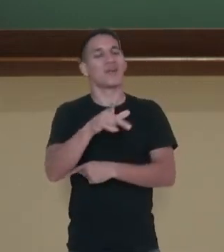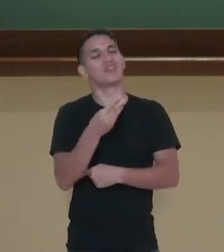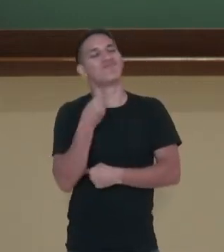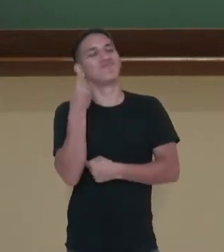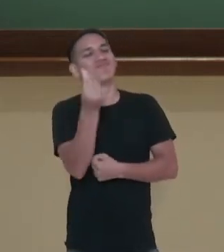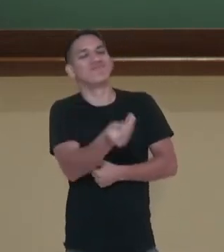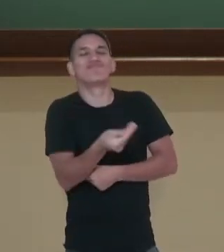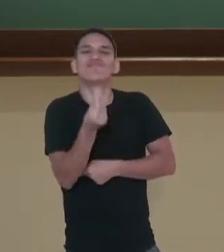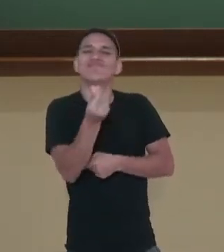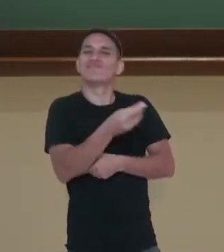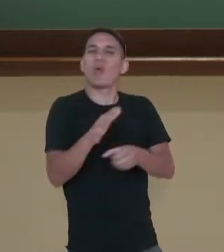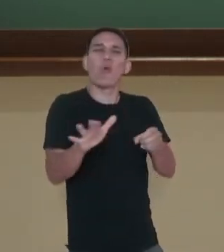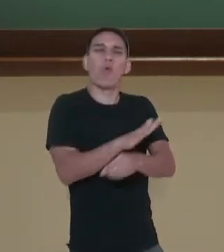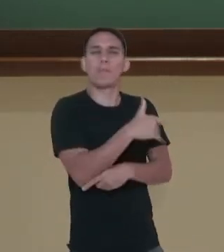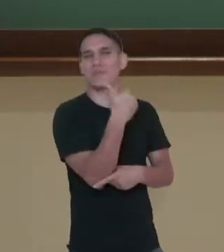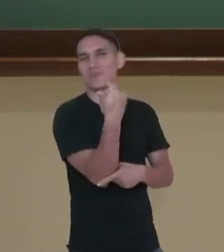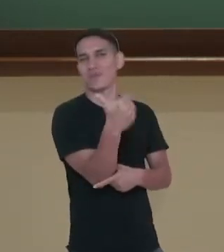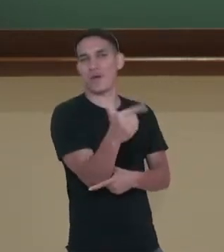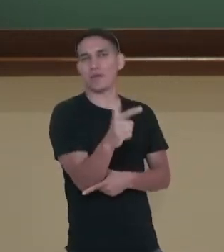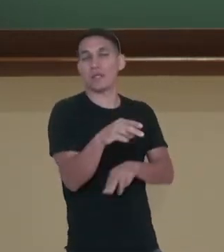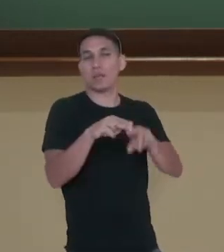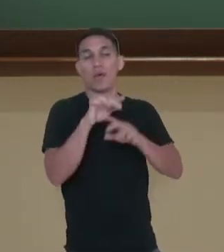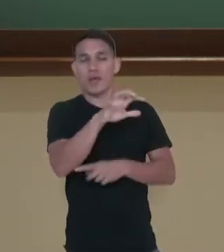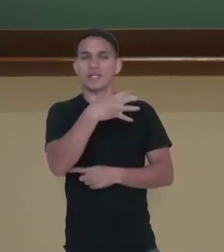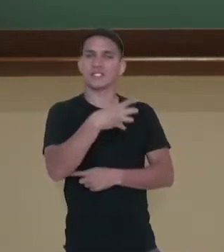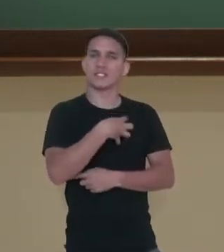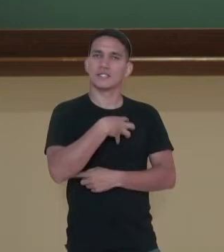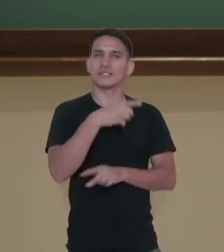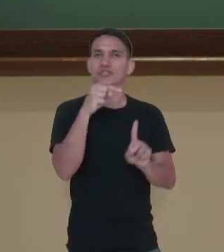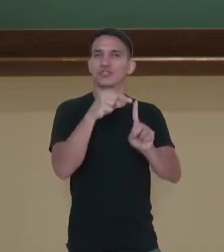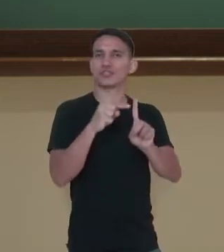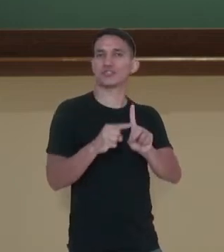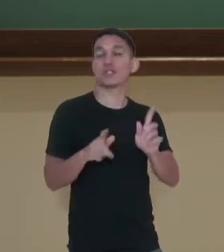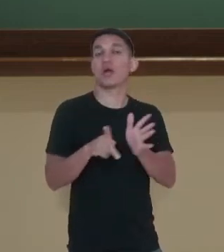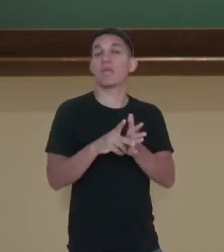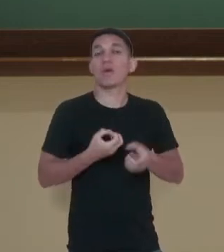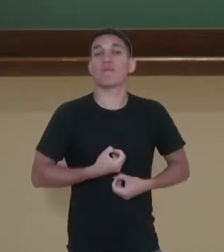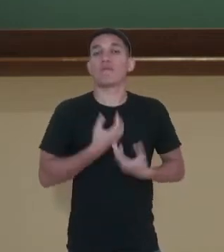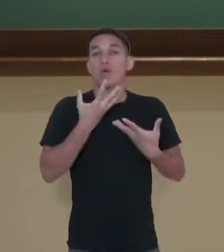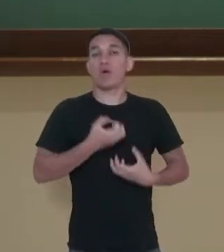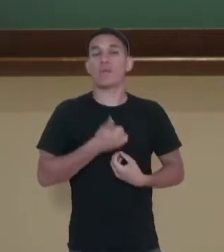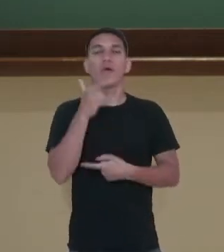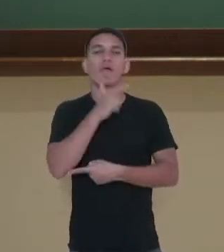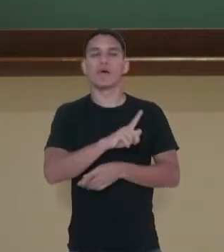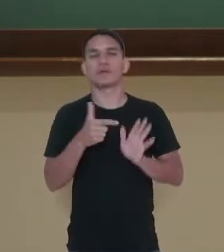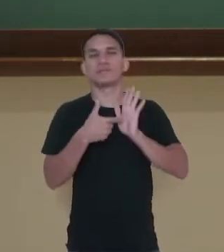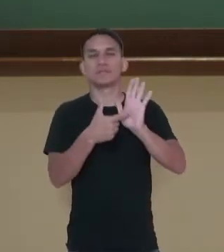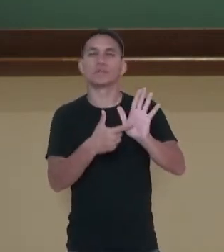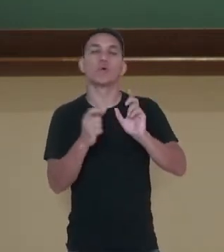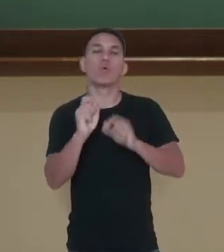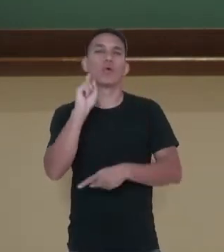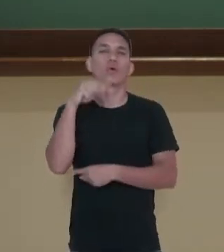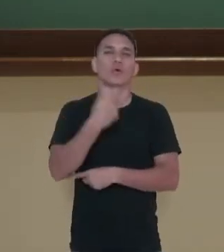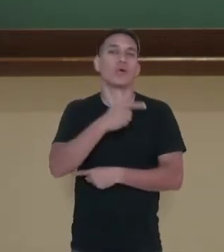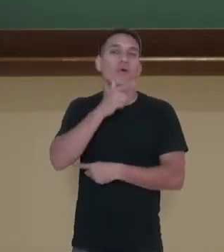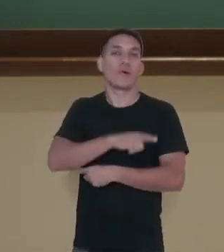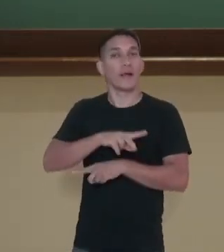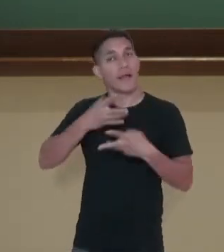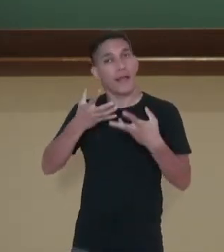satisfeitos com esse tipo de sonoridade e querem explorar